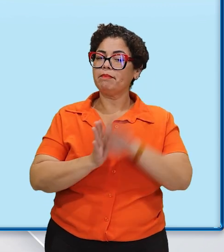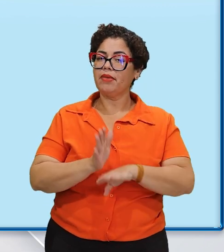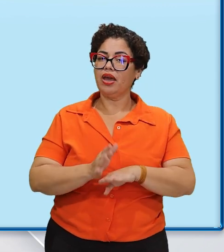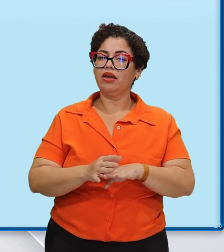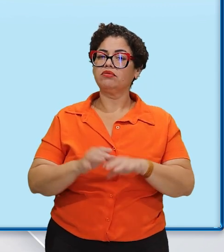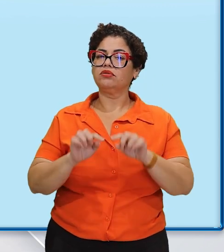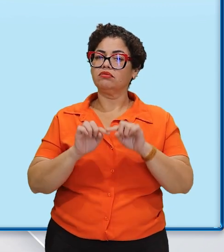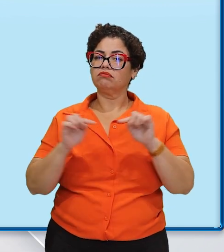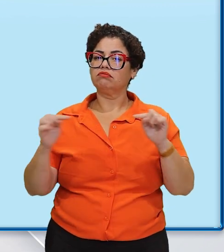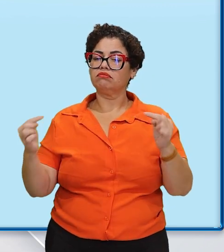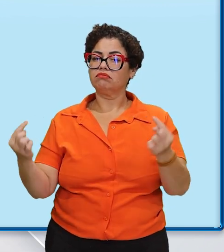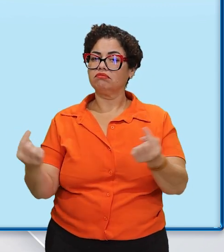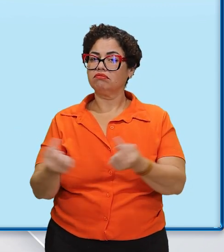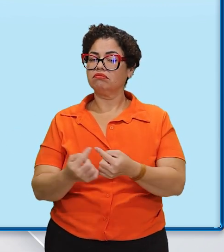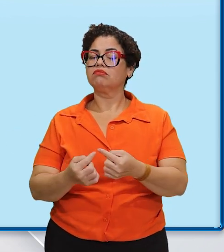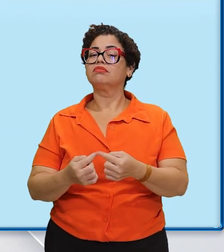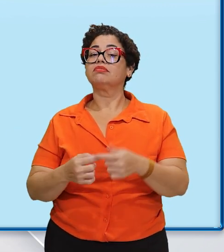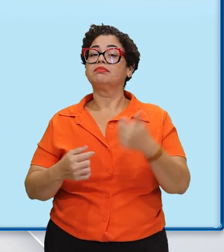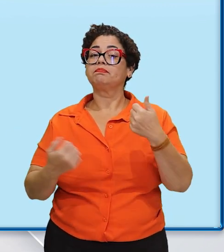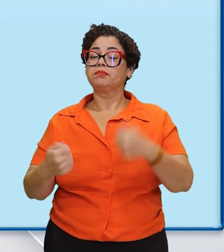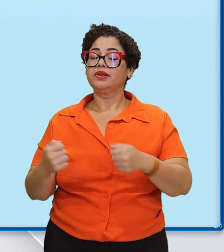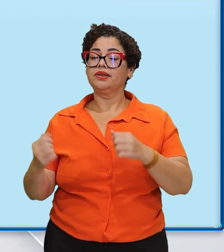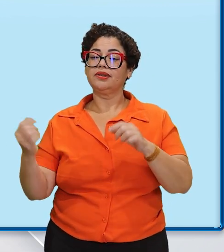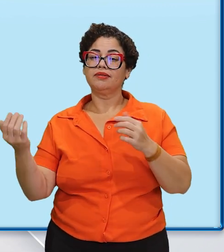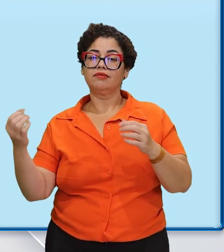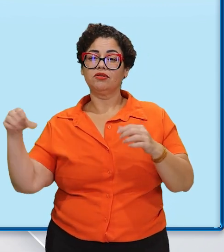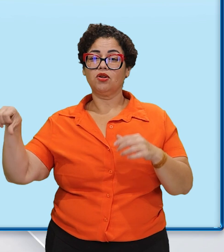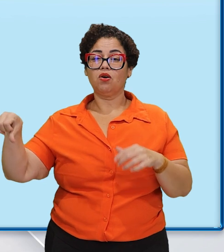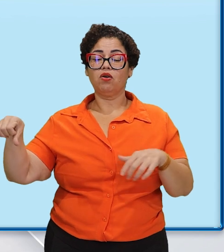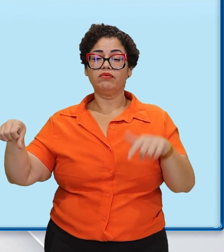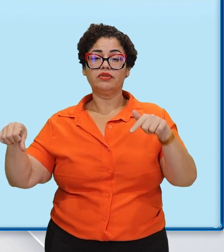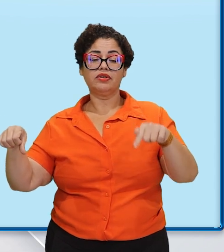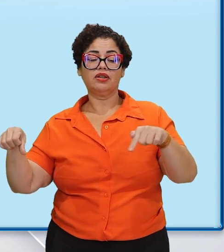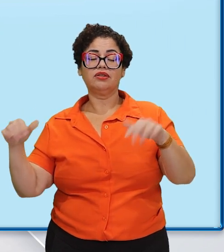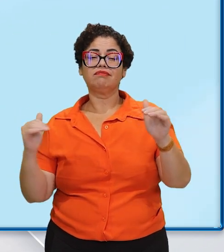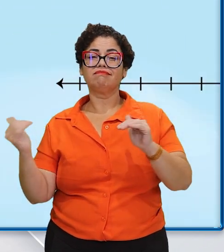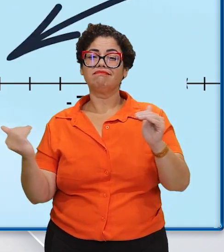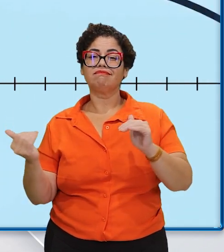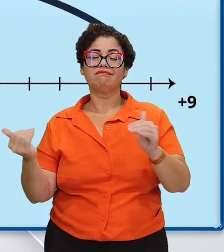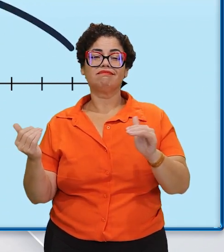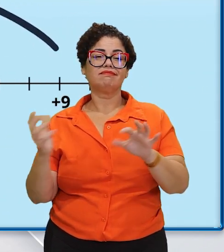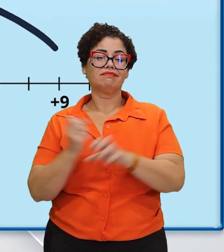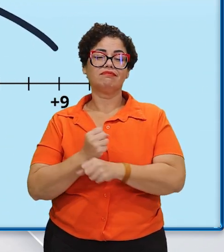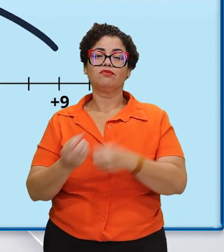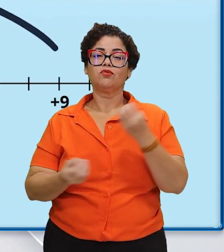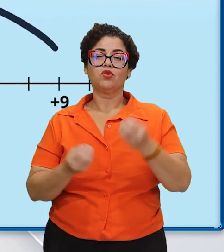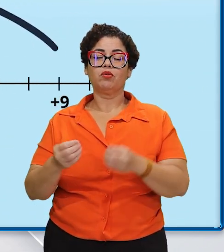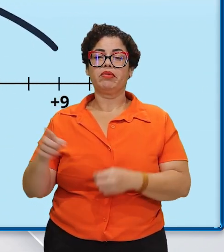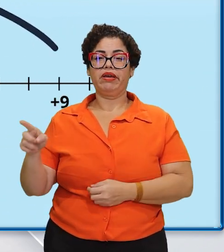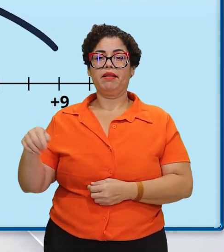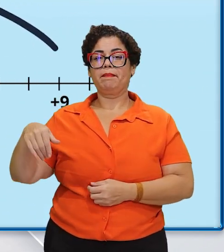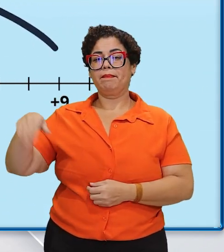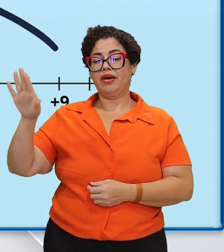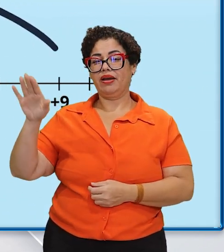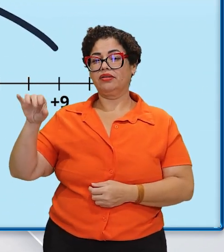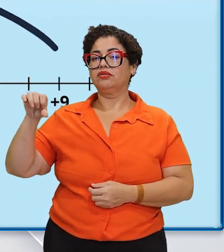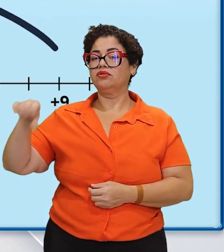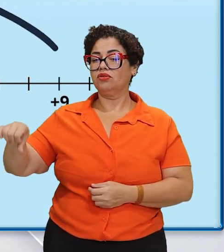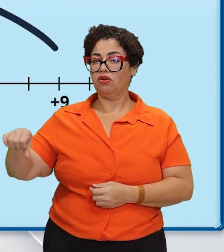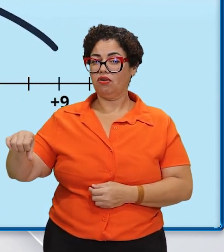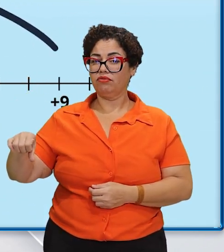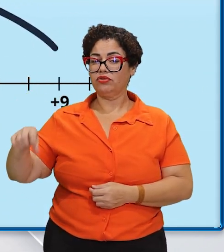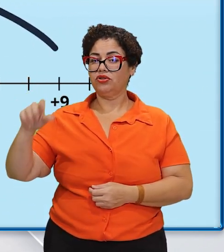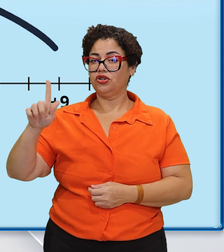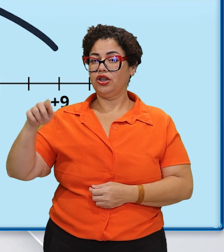do fuso de Greenwich. Então precisamos calcular a diferença de fusos horários. Tóquio está 9 horas à frente